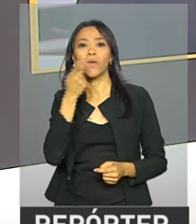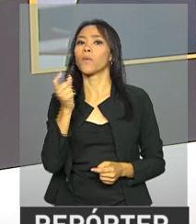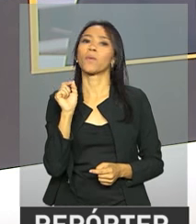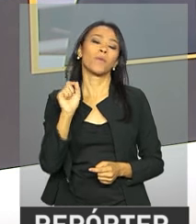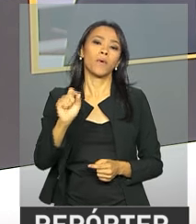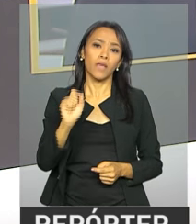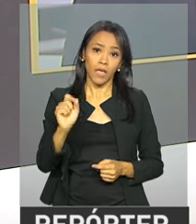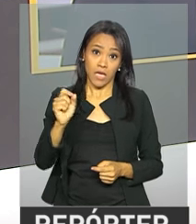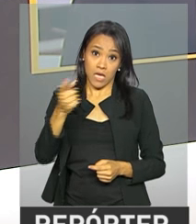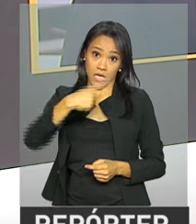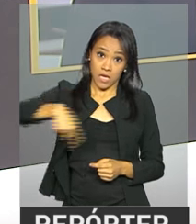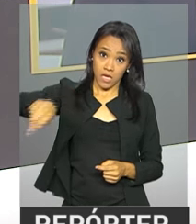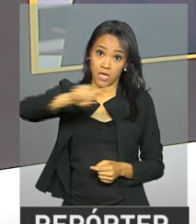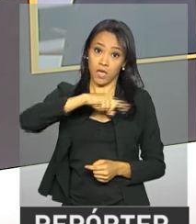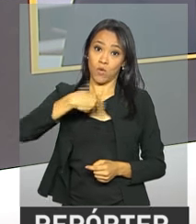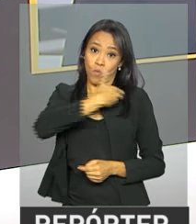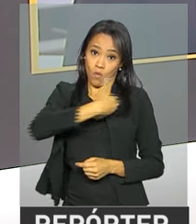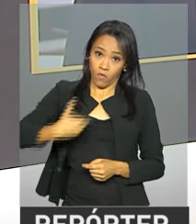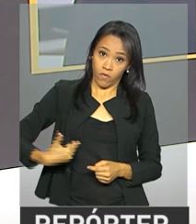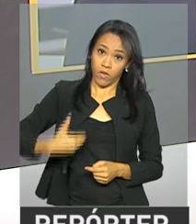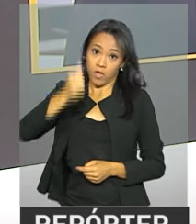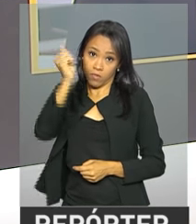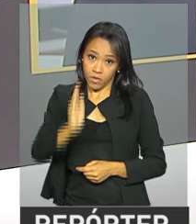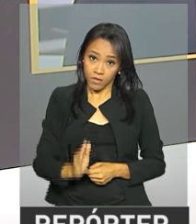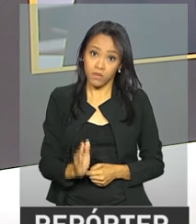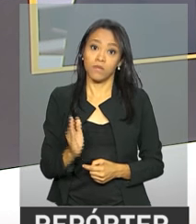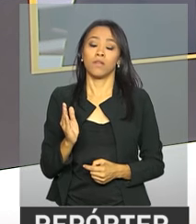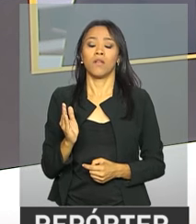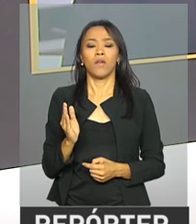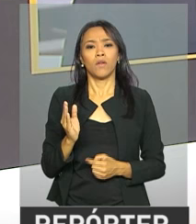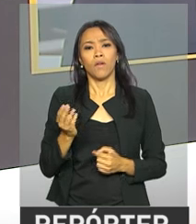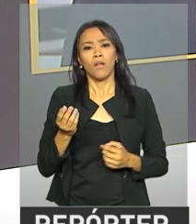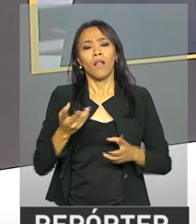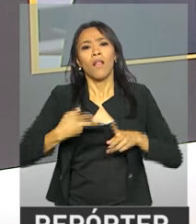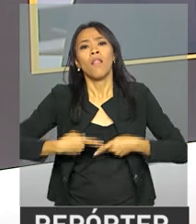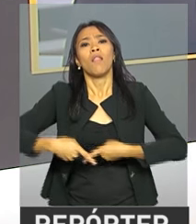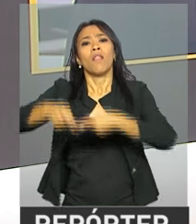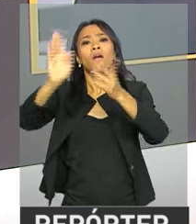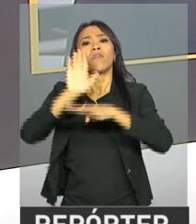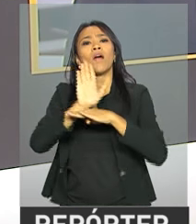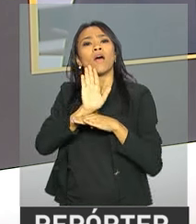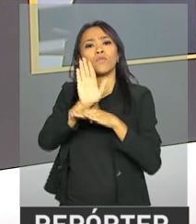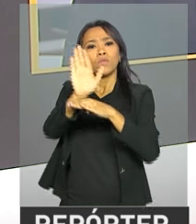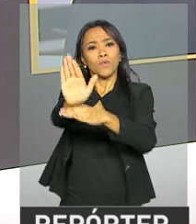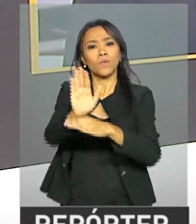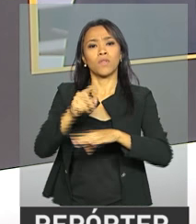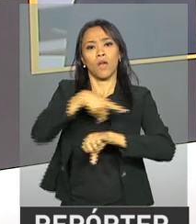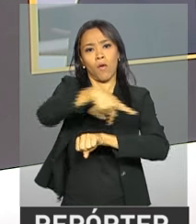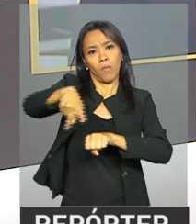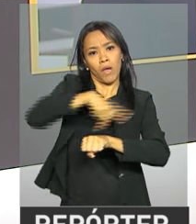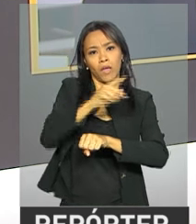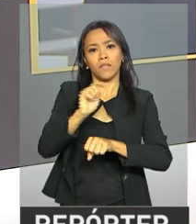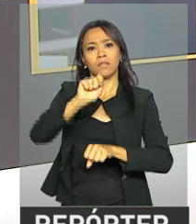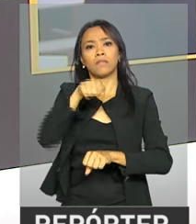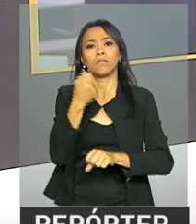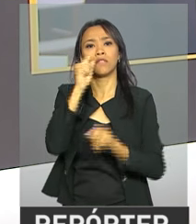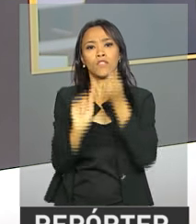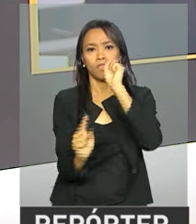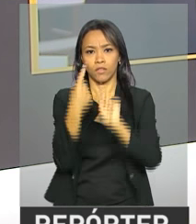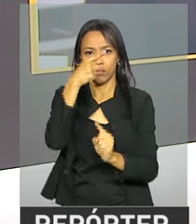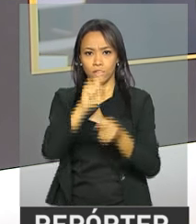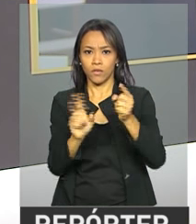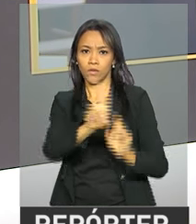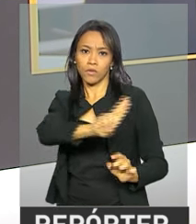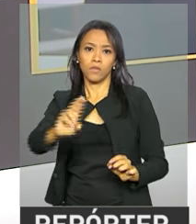autoridades brasileiras eh enviem ajuda ao Chile quem traz informações pra gente ao vivo é a repórter